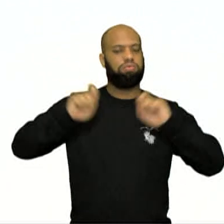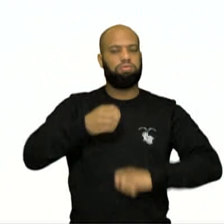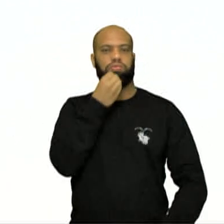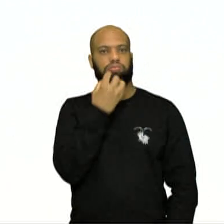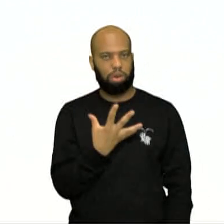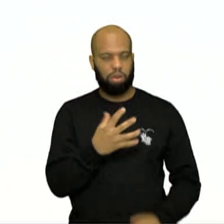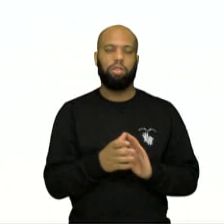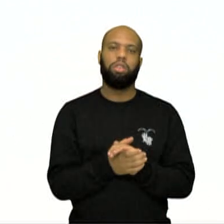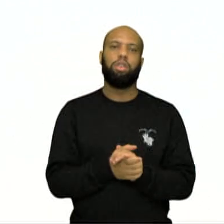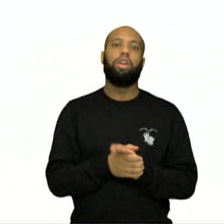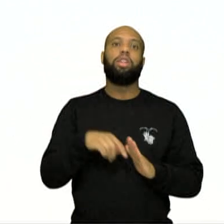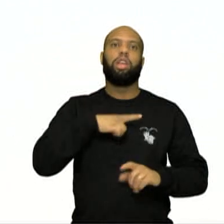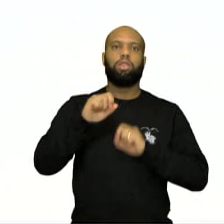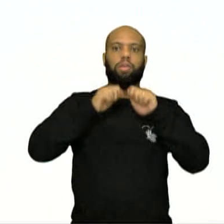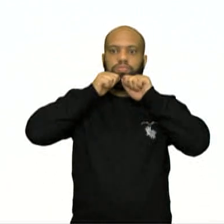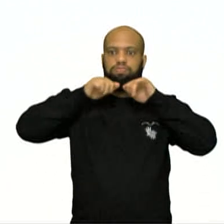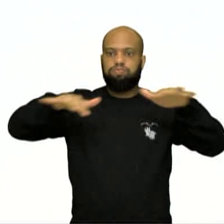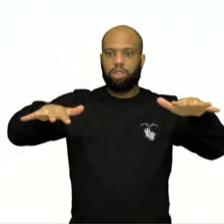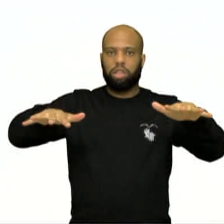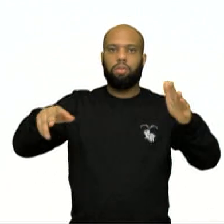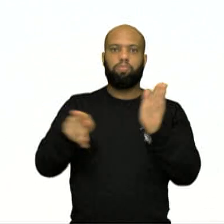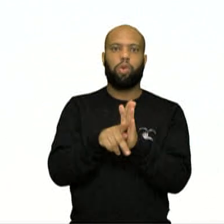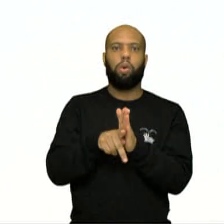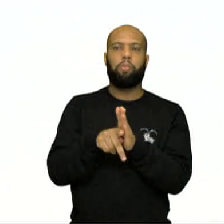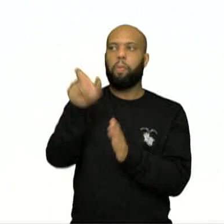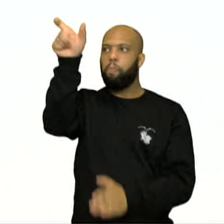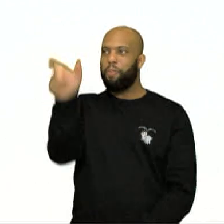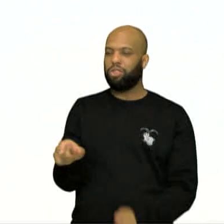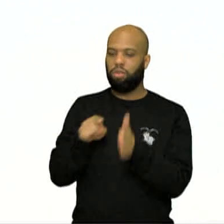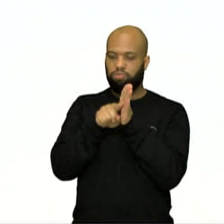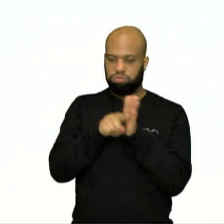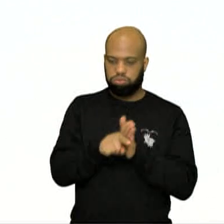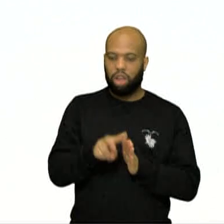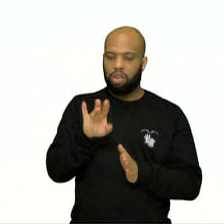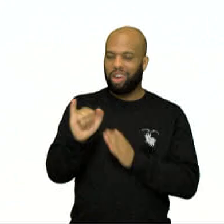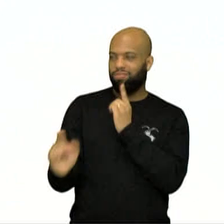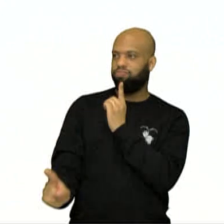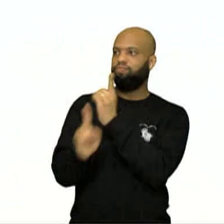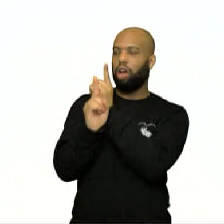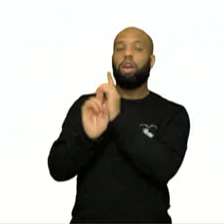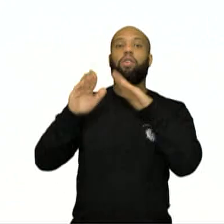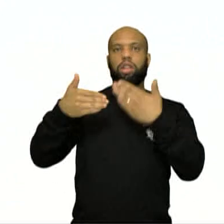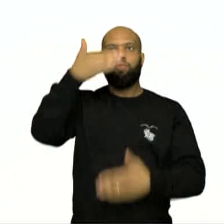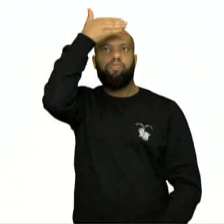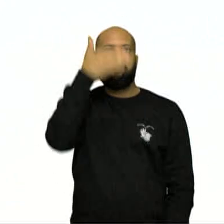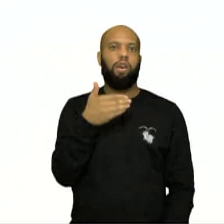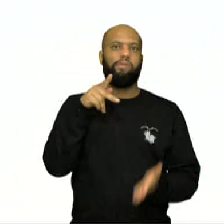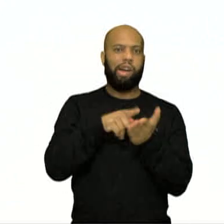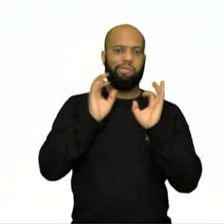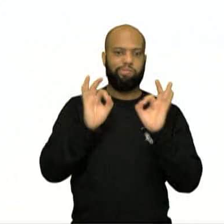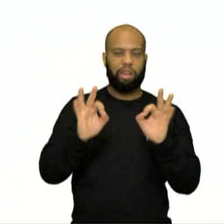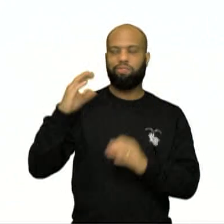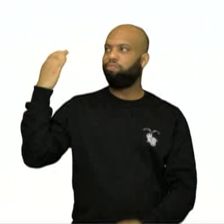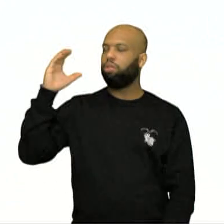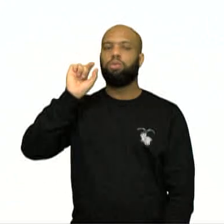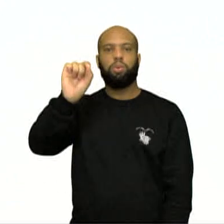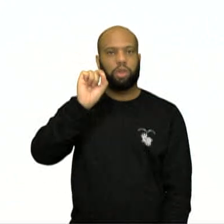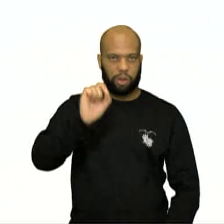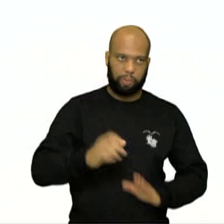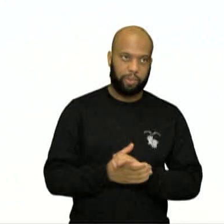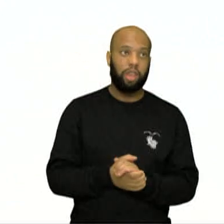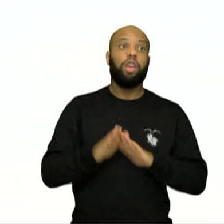disso, que deu esse boom para que os pesquisadores fossem em busca, eles comprovaram cientificamente que